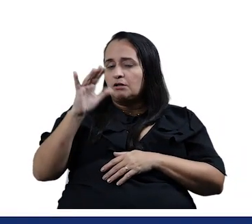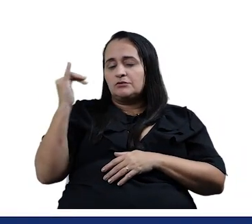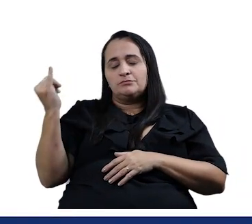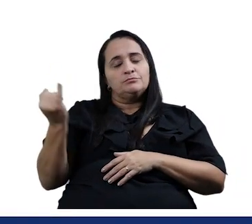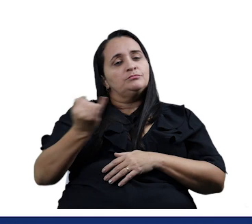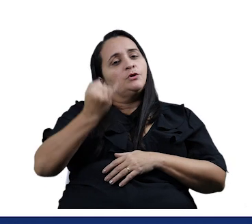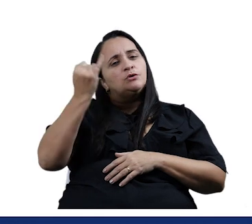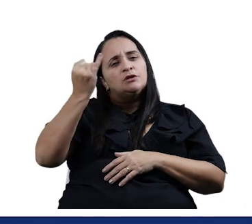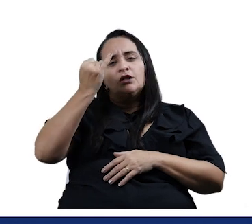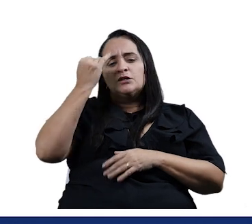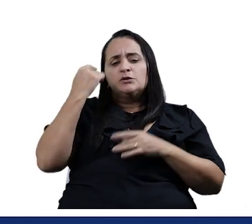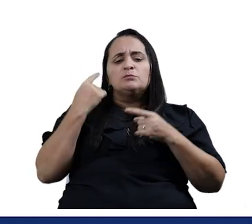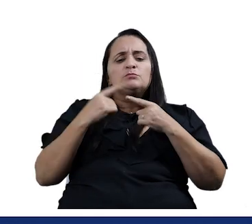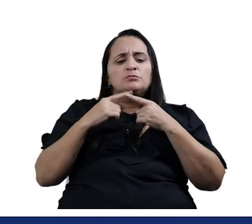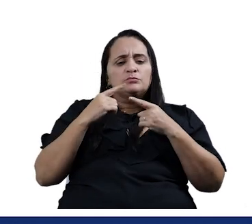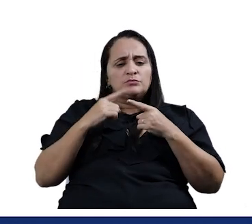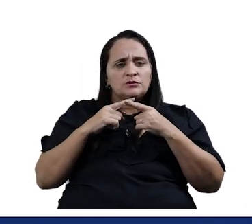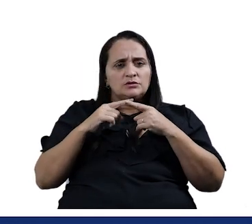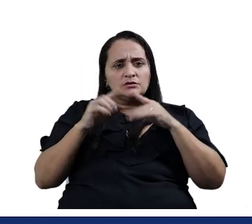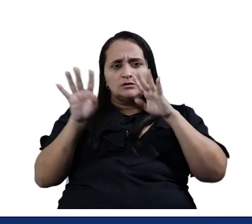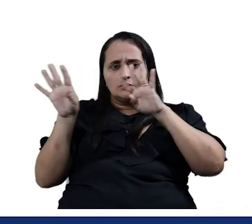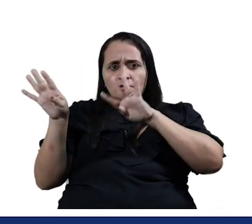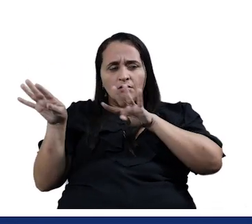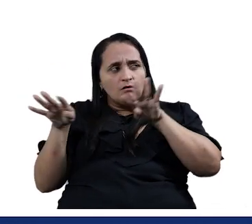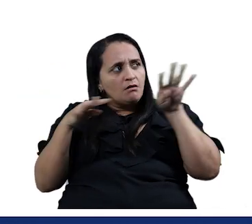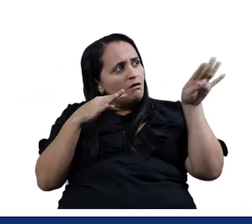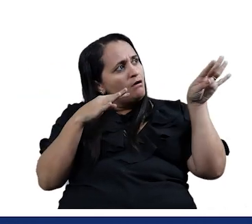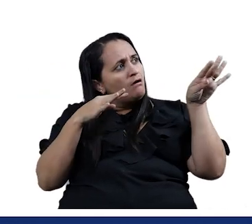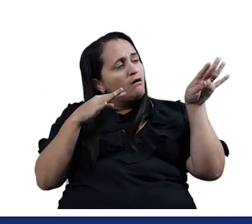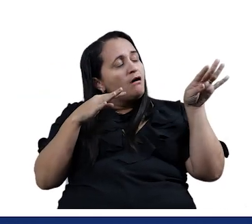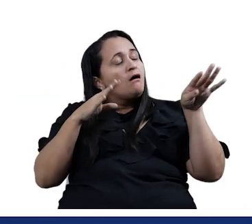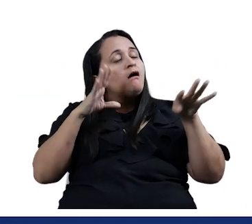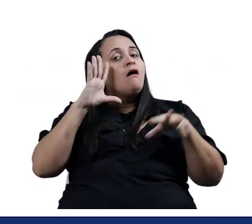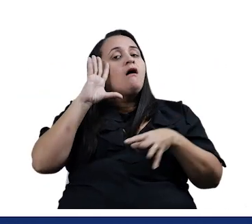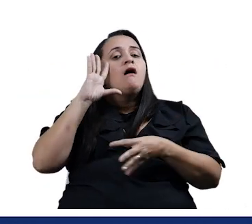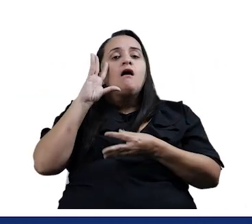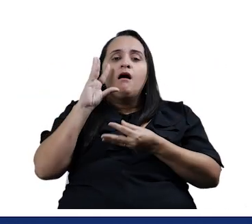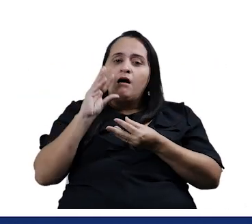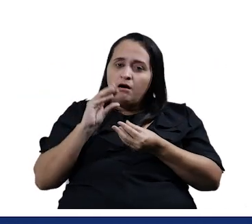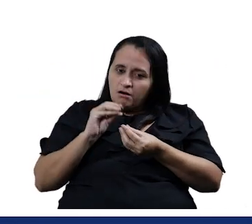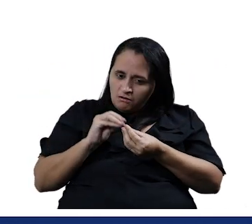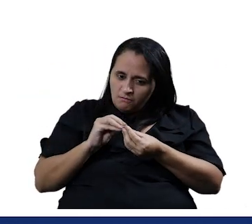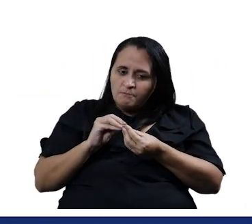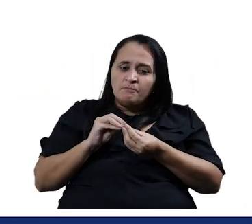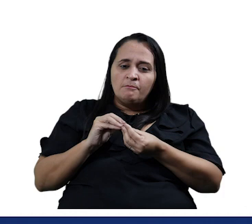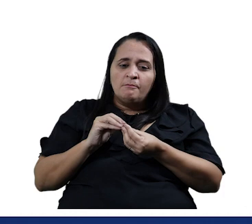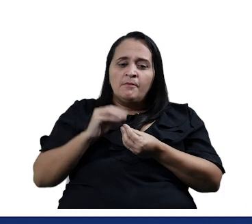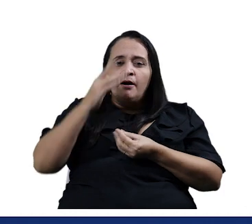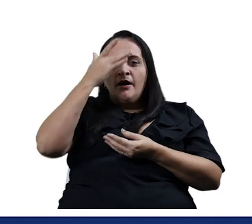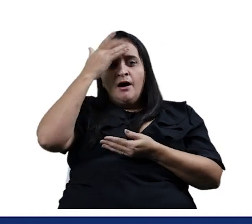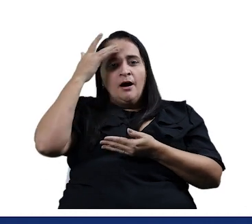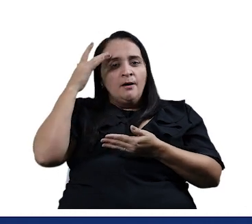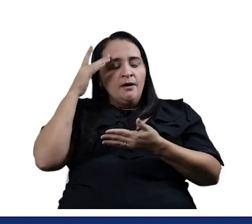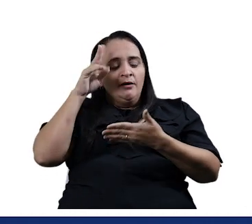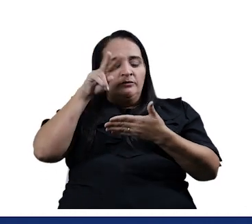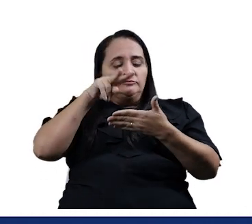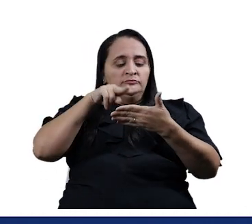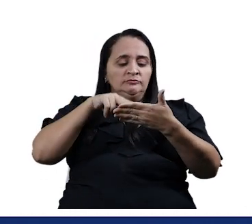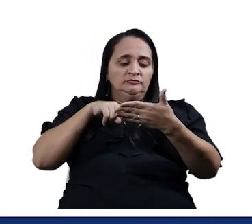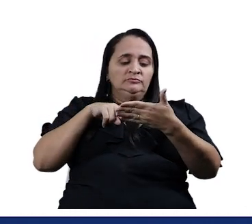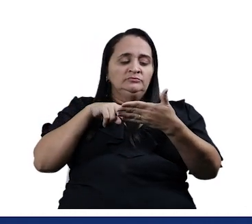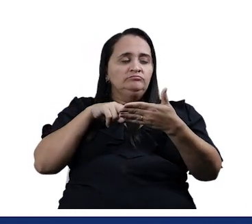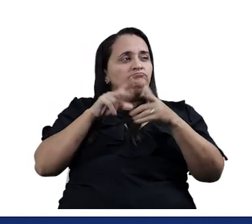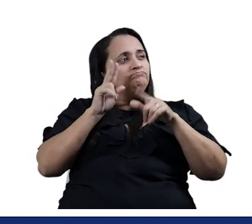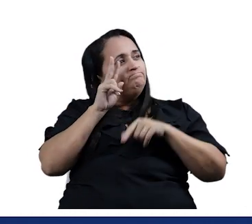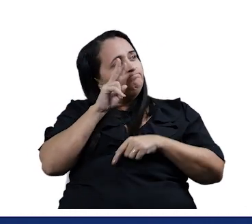muito importantes, porque na maioria das vezes, além de chamar a atenção, elas promovem uma interação entre o